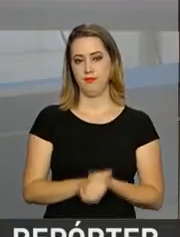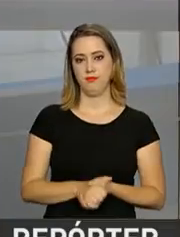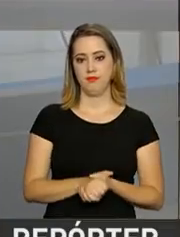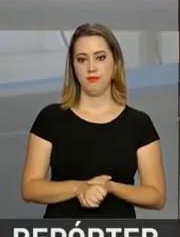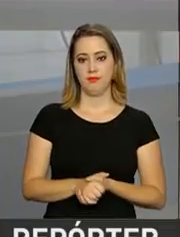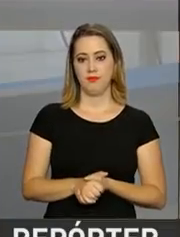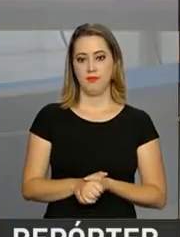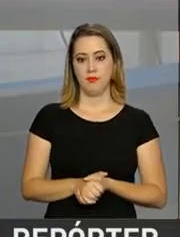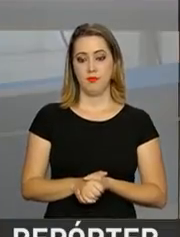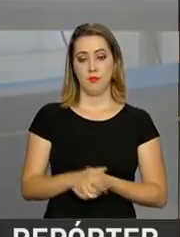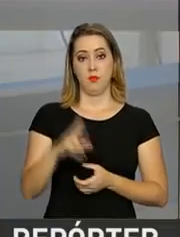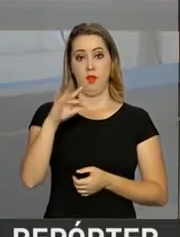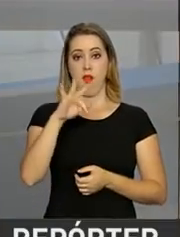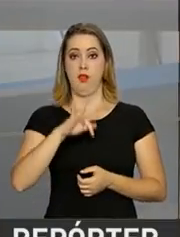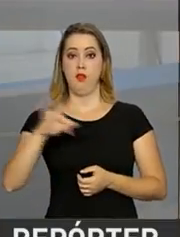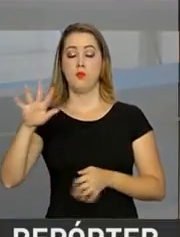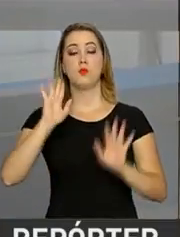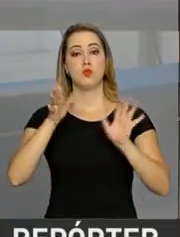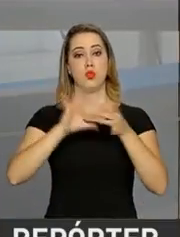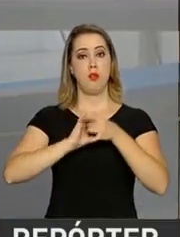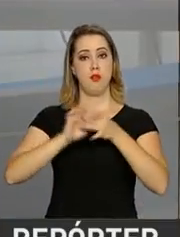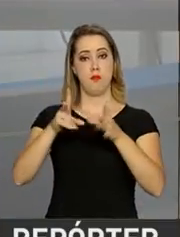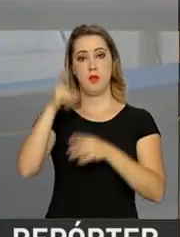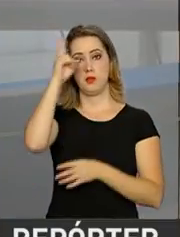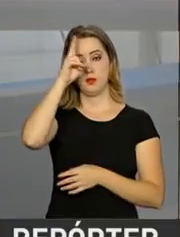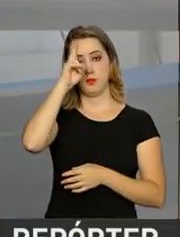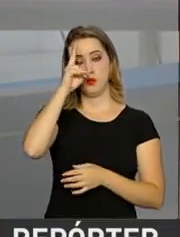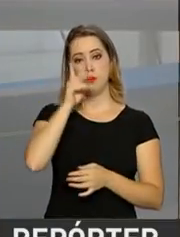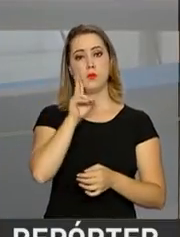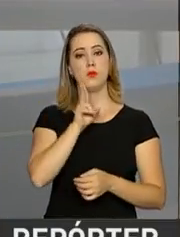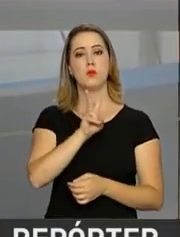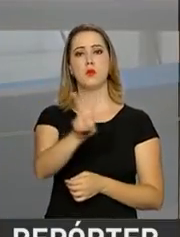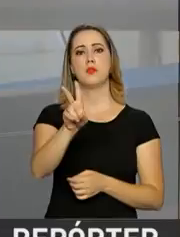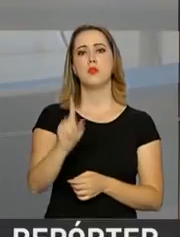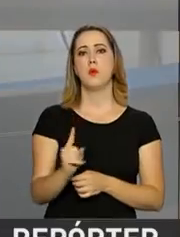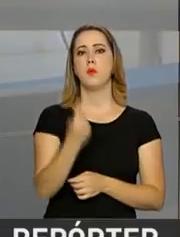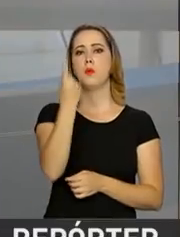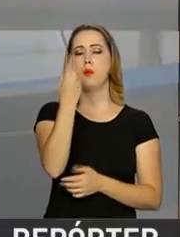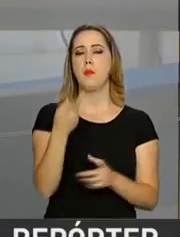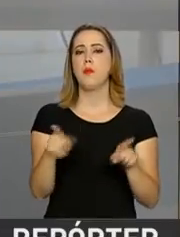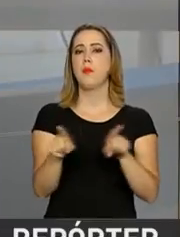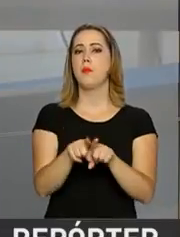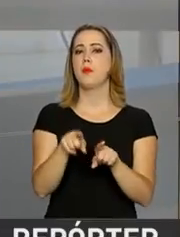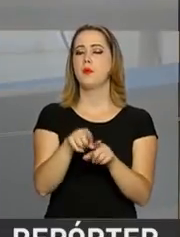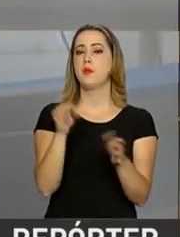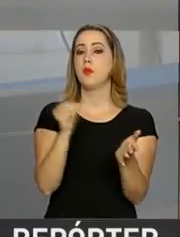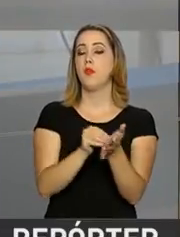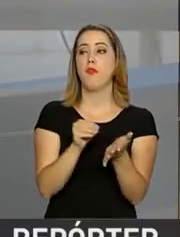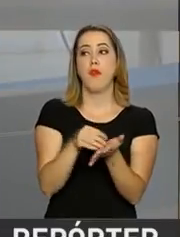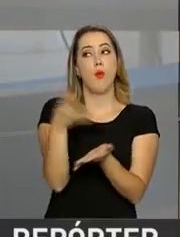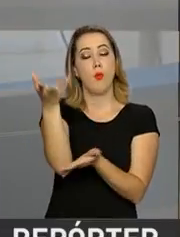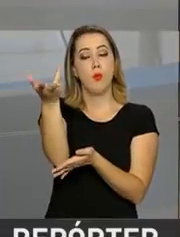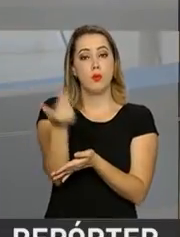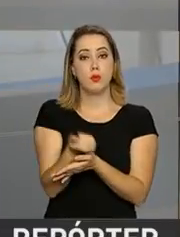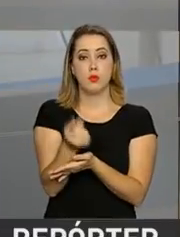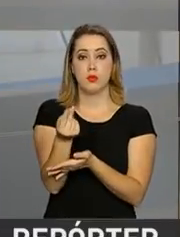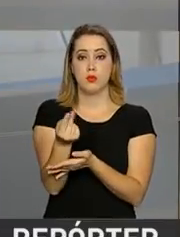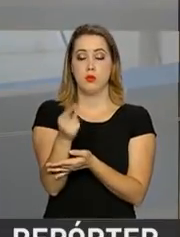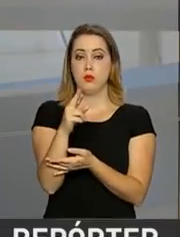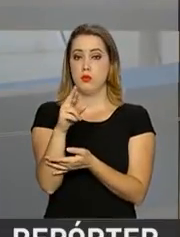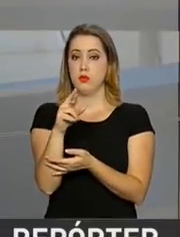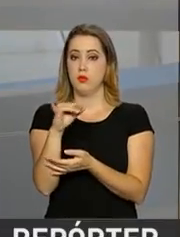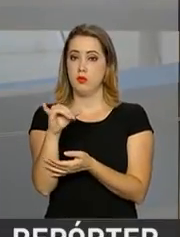ea receita federal libera na segunda-feira a consulta ao primeiro lote residual de restituições do imposto de renda